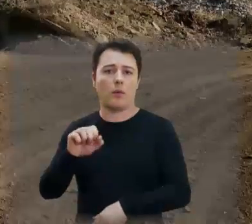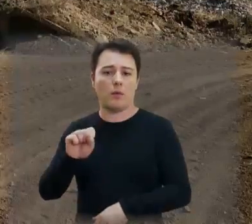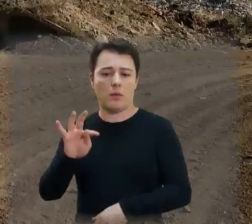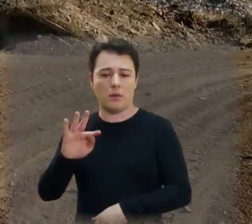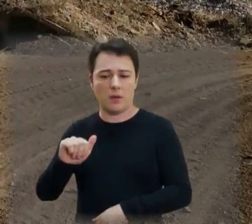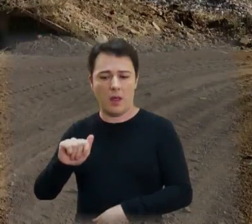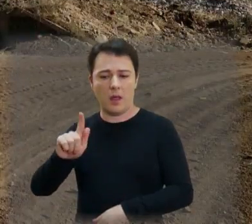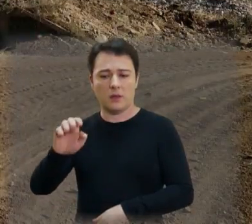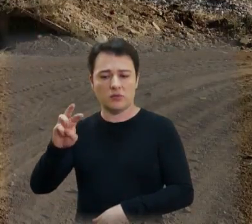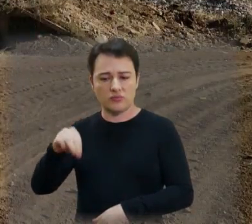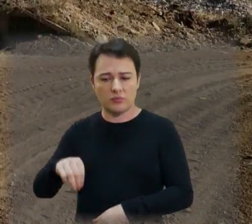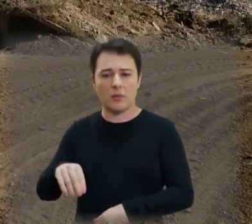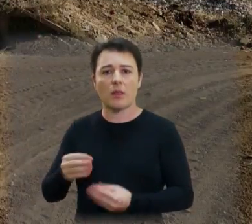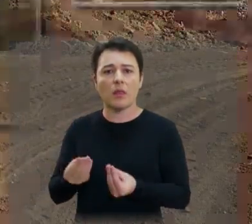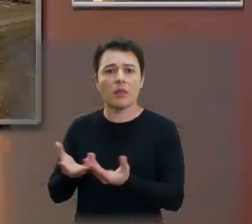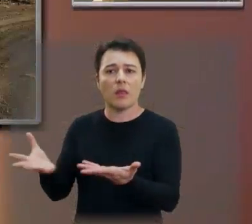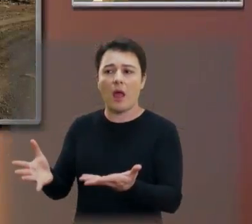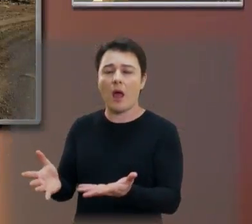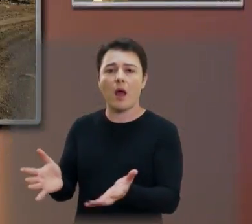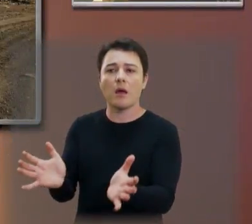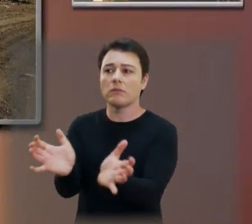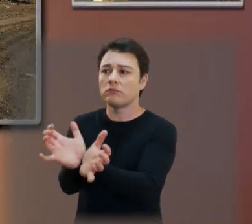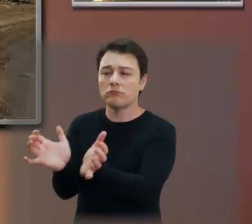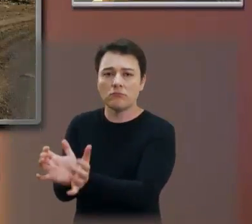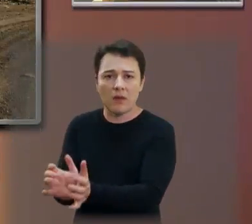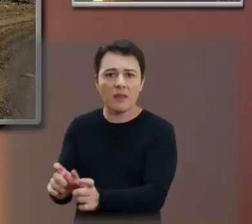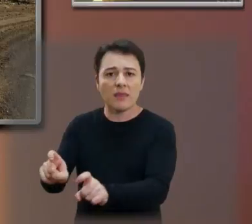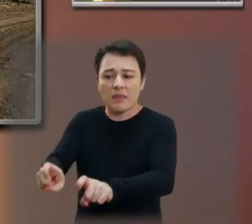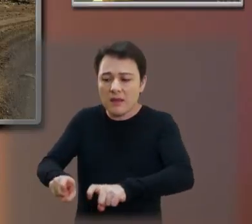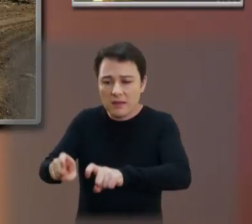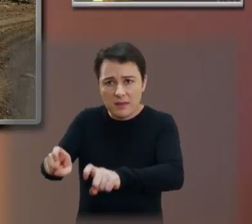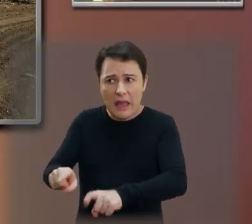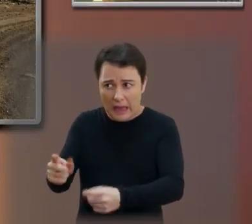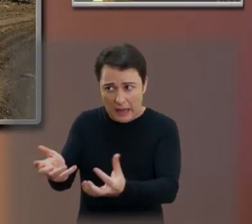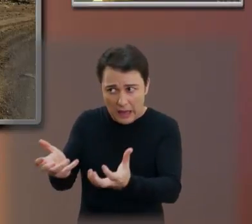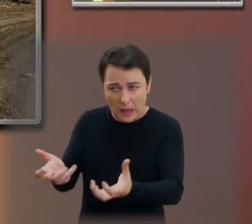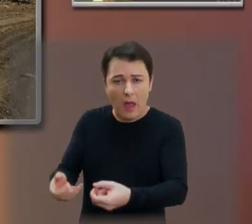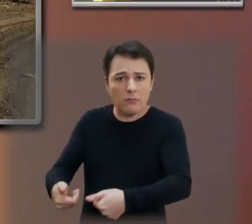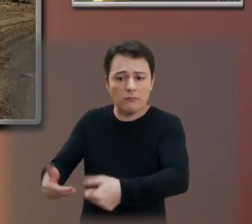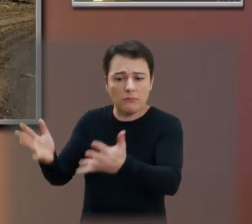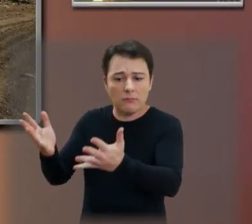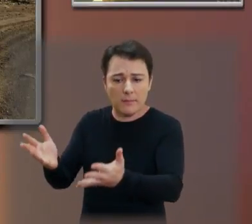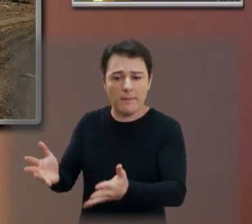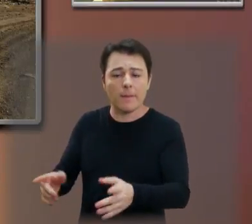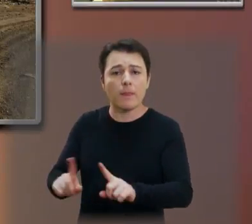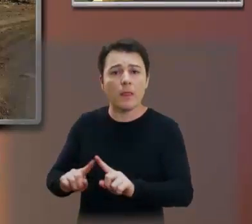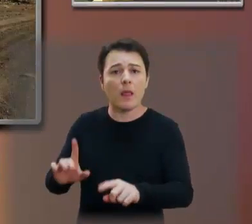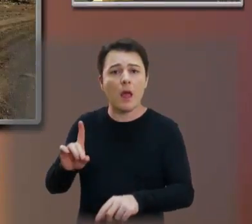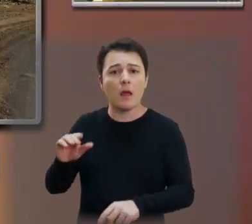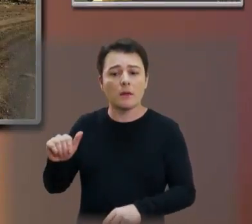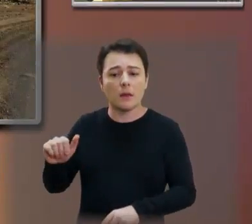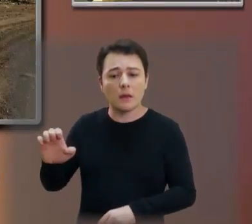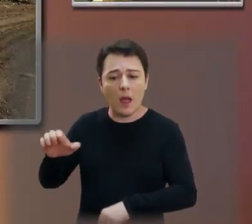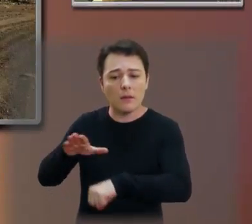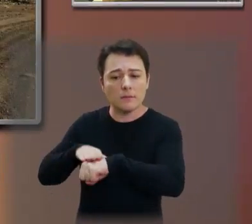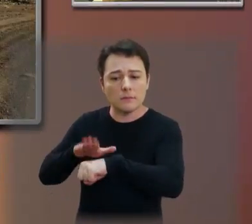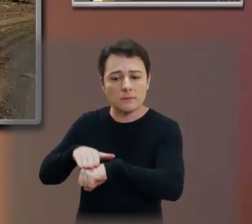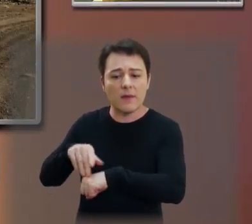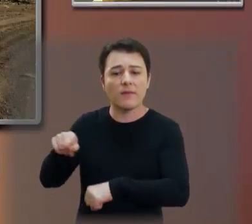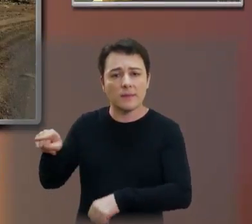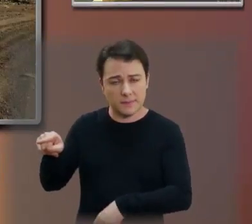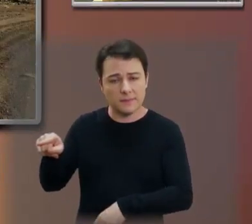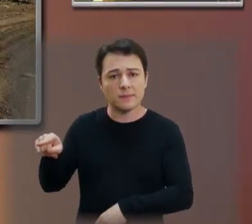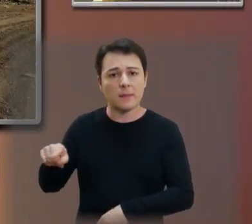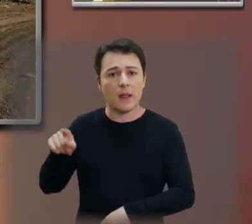para os pequenos produtores rurais que queiram esse material. Então, é um trabalho feito pelo Departamento Autônomo de Água e Esgoto